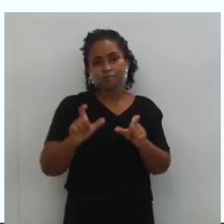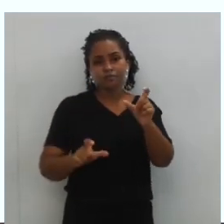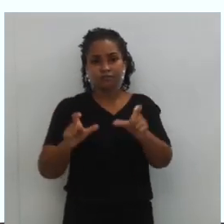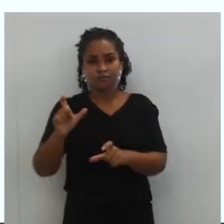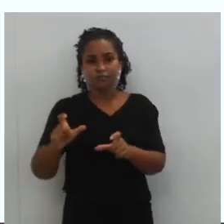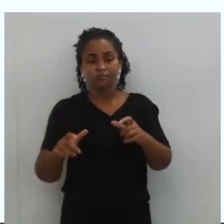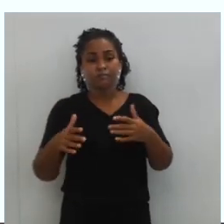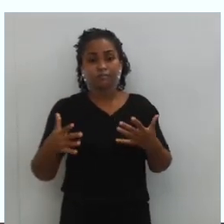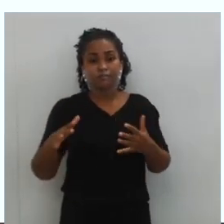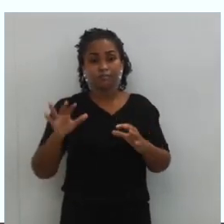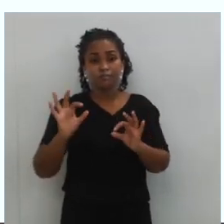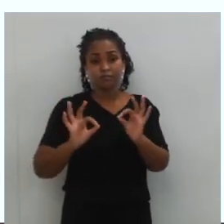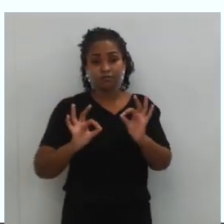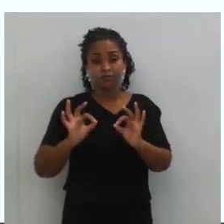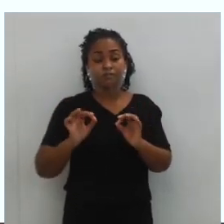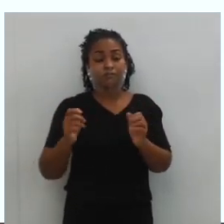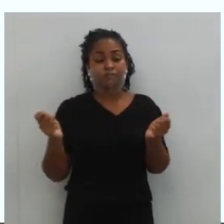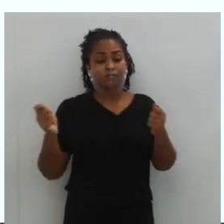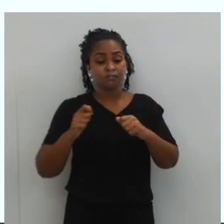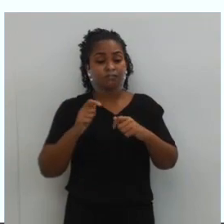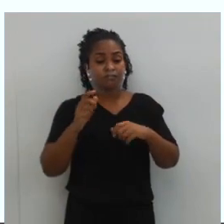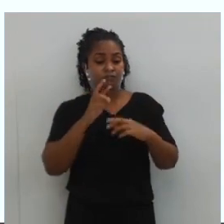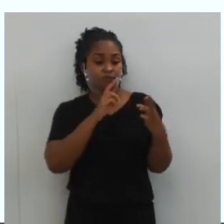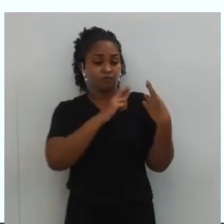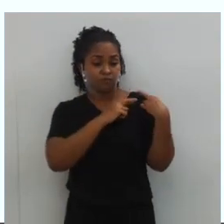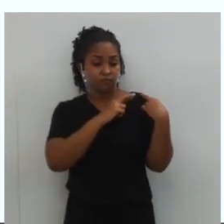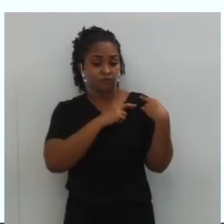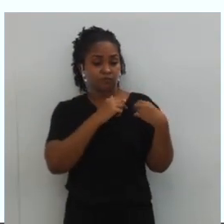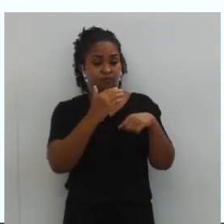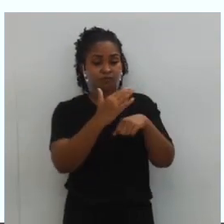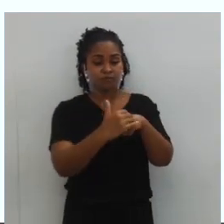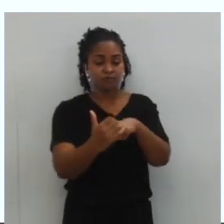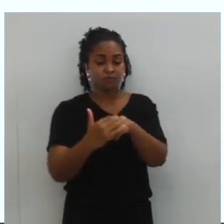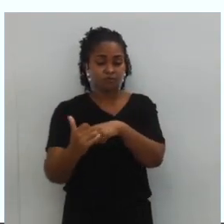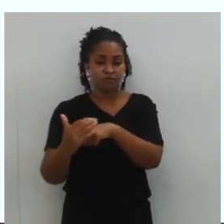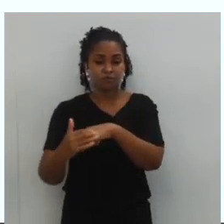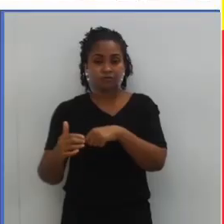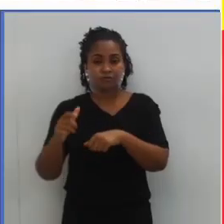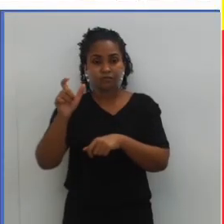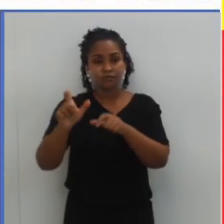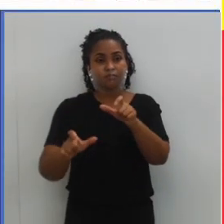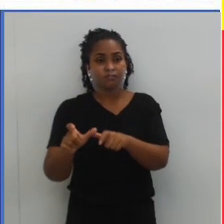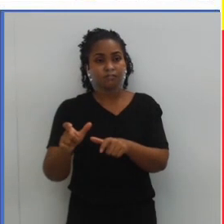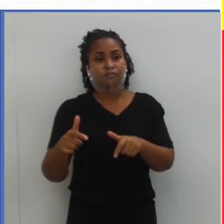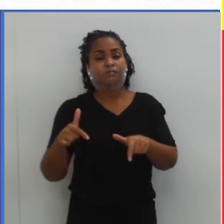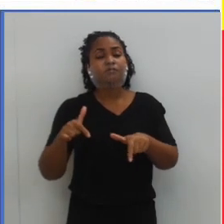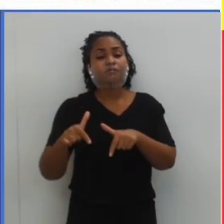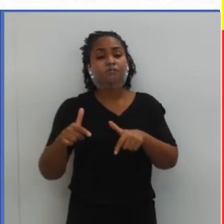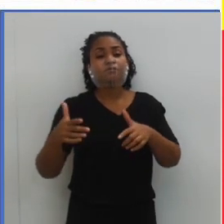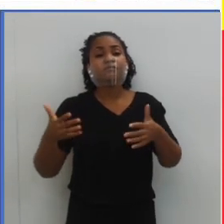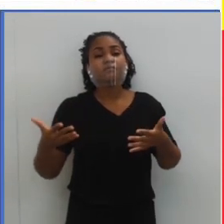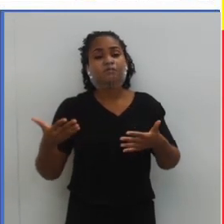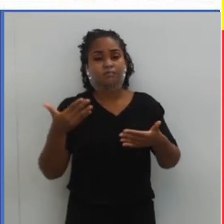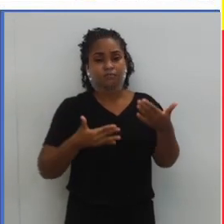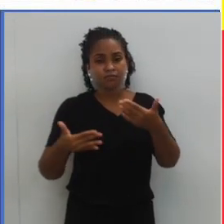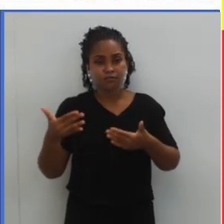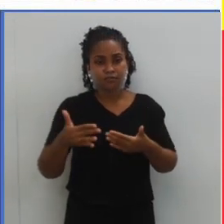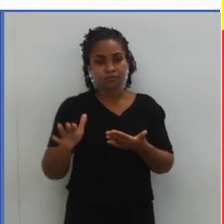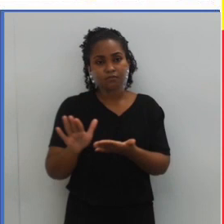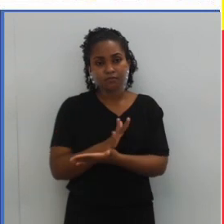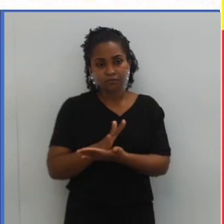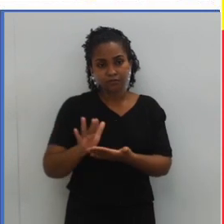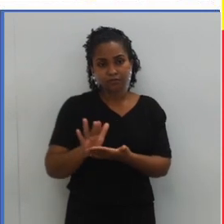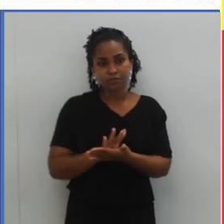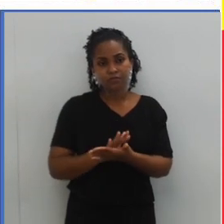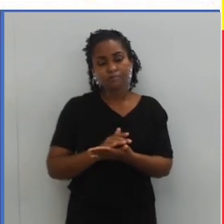de produção também é responsável pela contratação de pessoas, né? E trabalham nesse núcleo também alguns produtores e seus